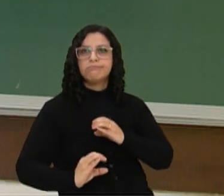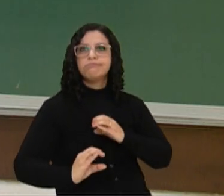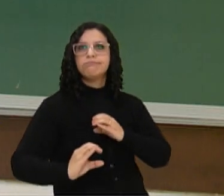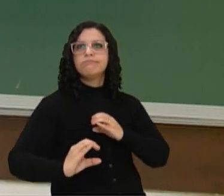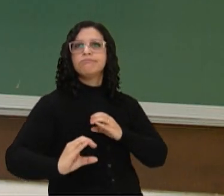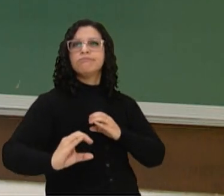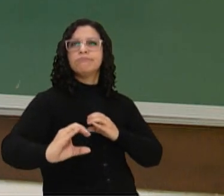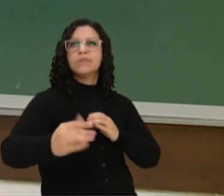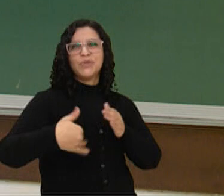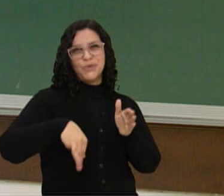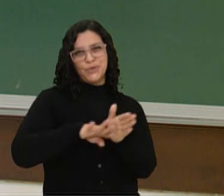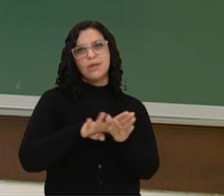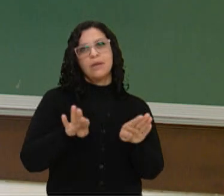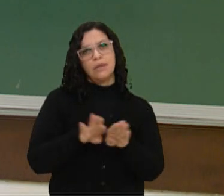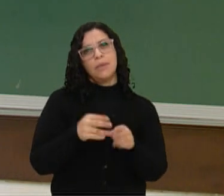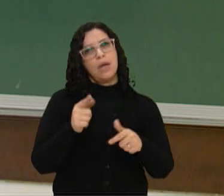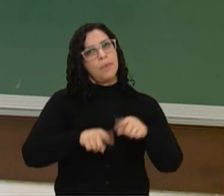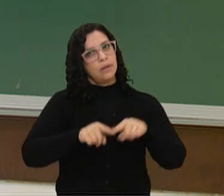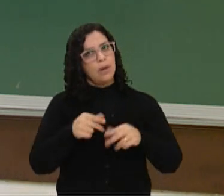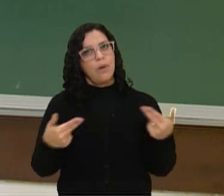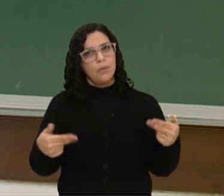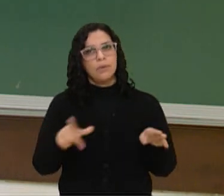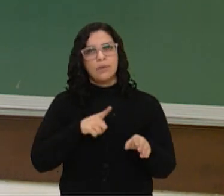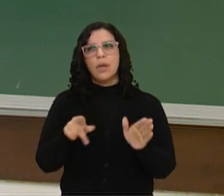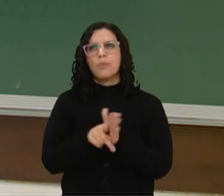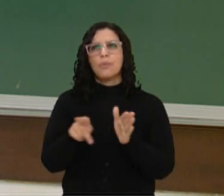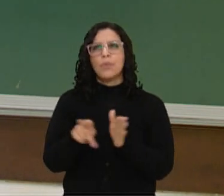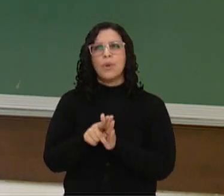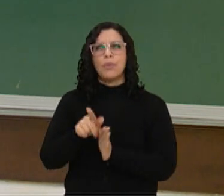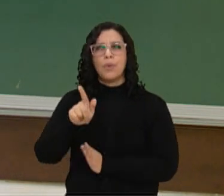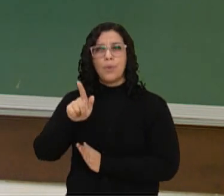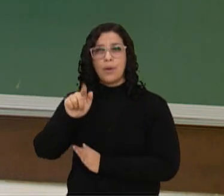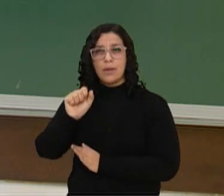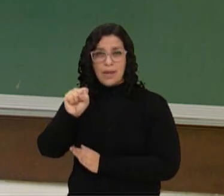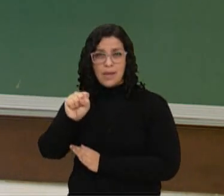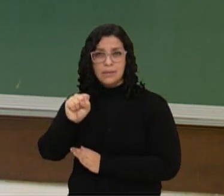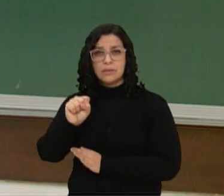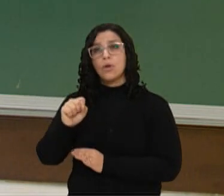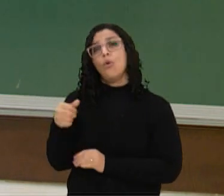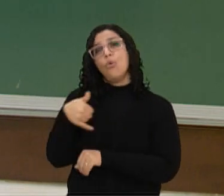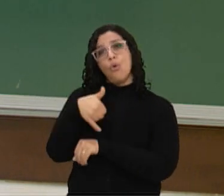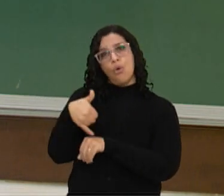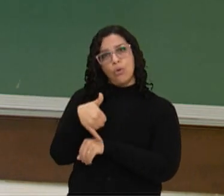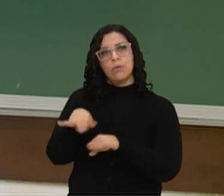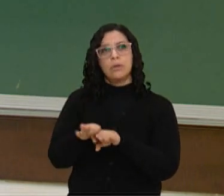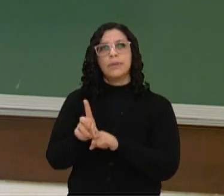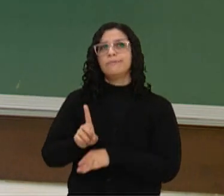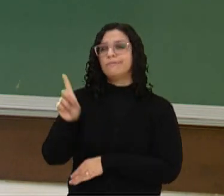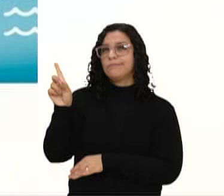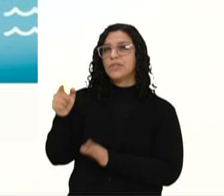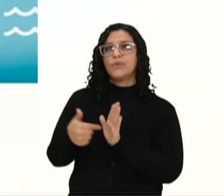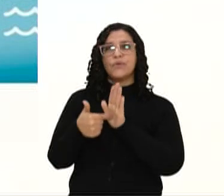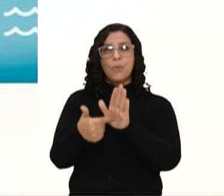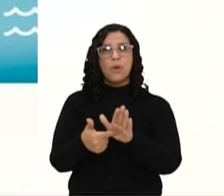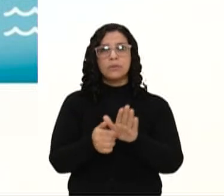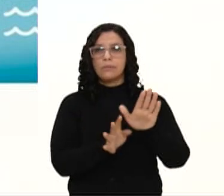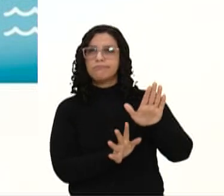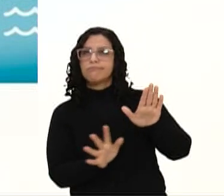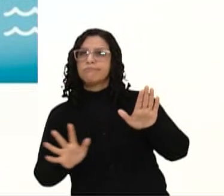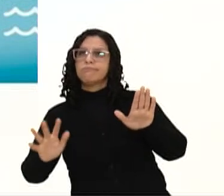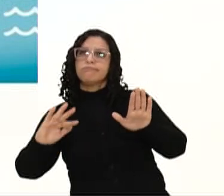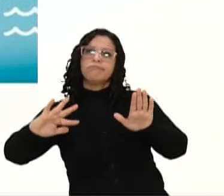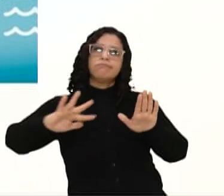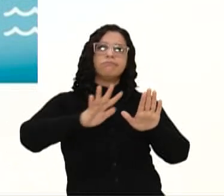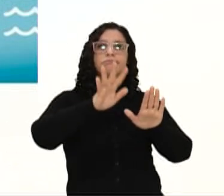que transportam ali algum tipo de material, como os gasodutos, oleodutos, certo? E aí eu trouxe ali o mapa